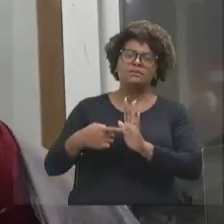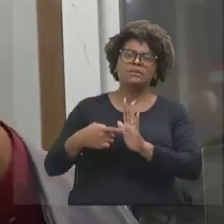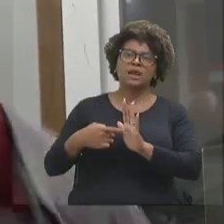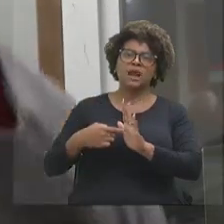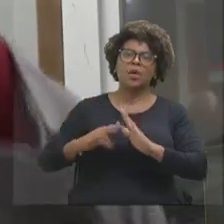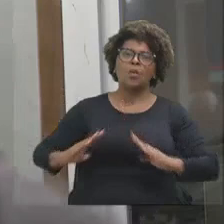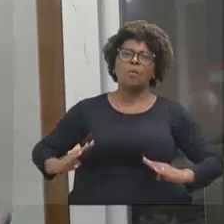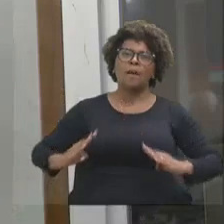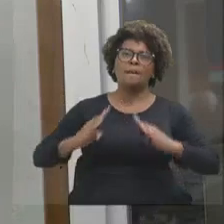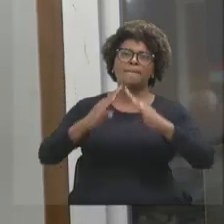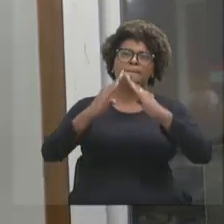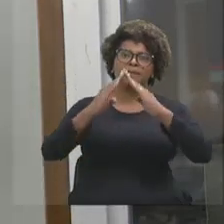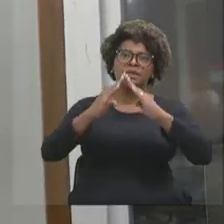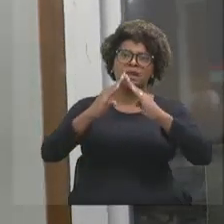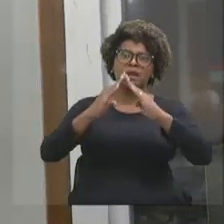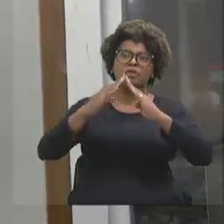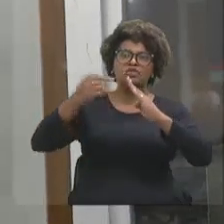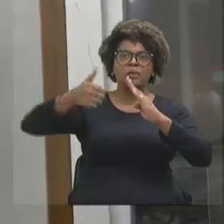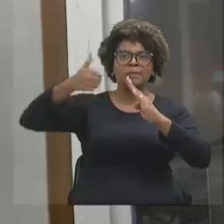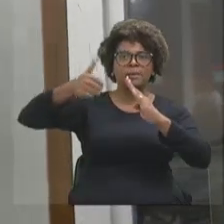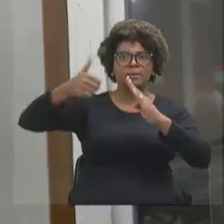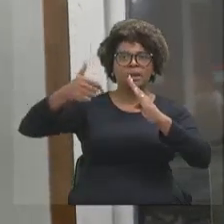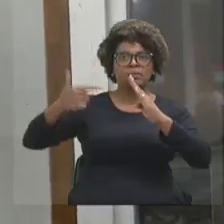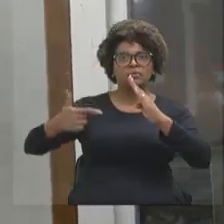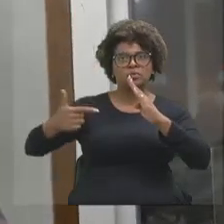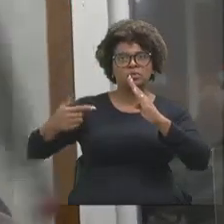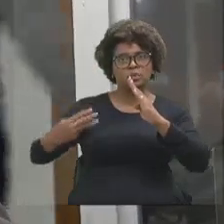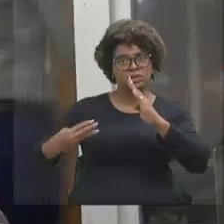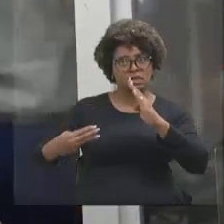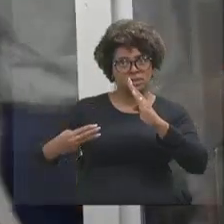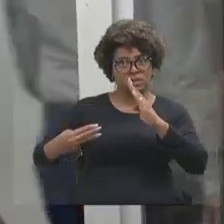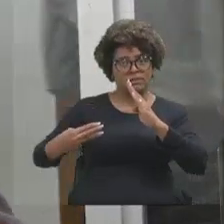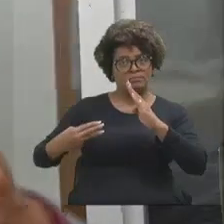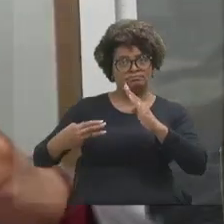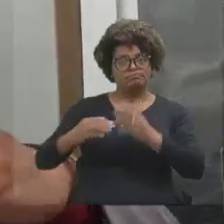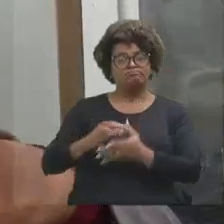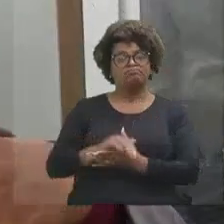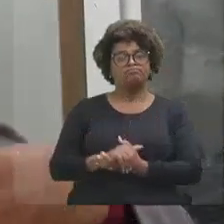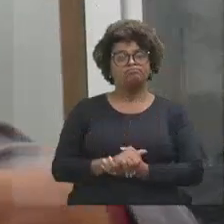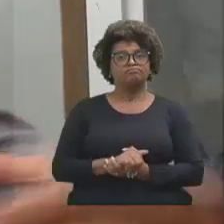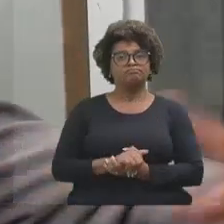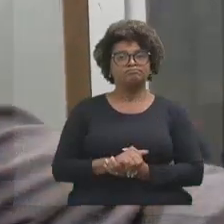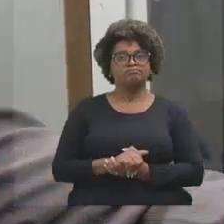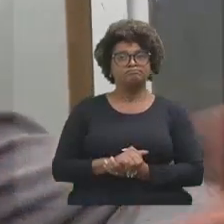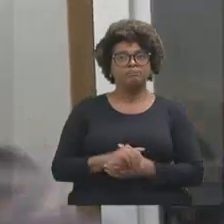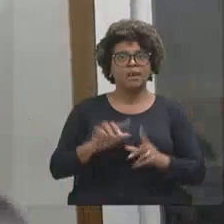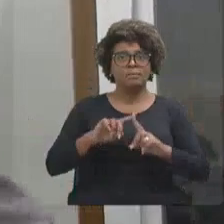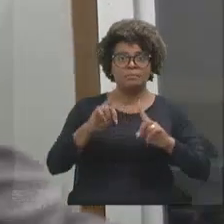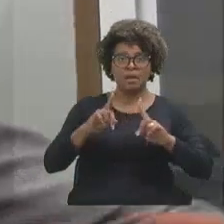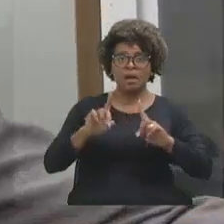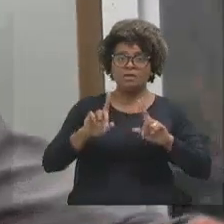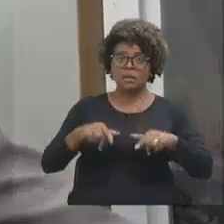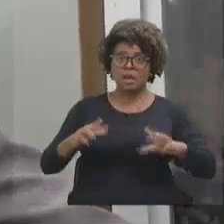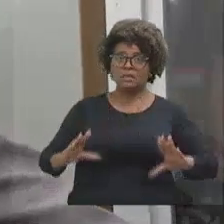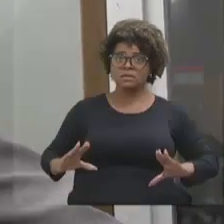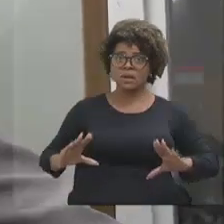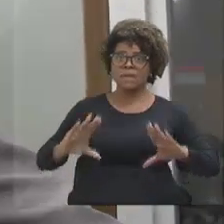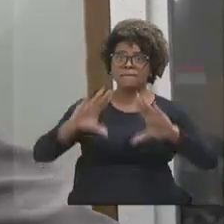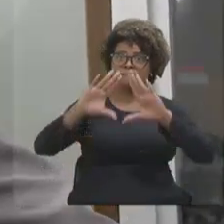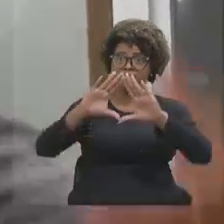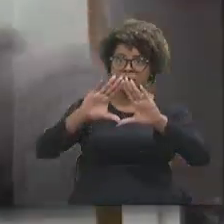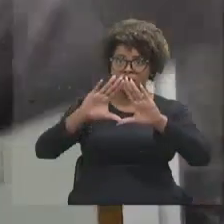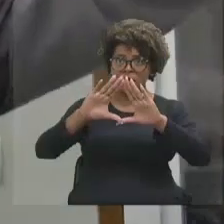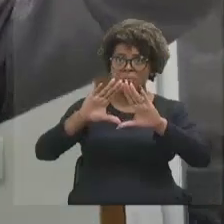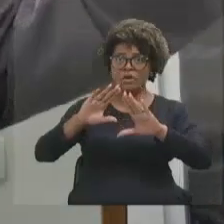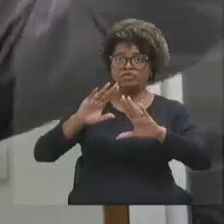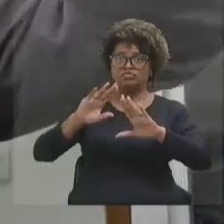primária secundária e terciária mas a pirâmide da atenção primária